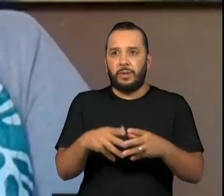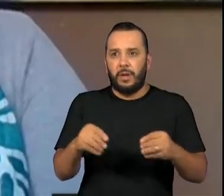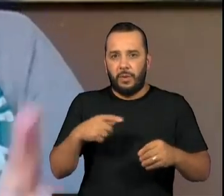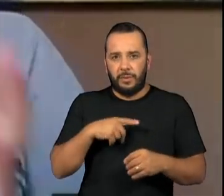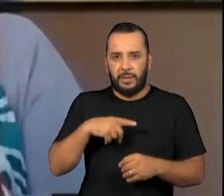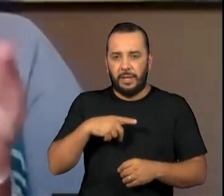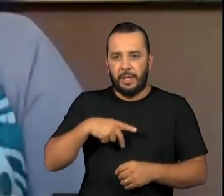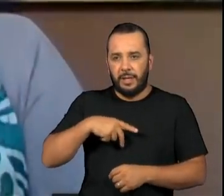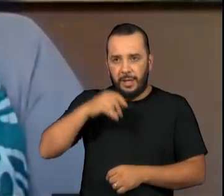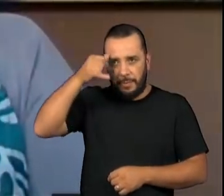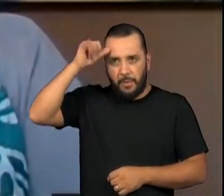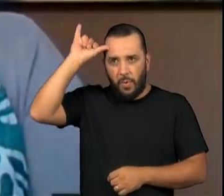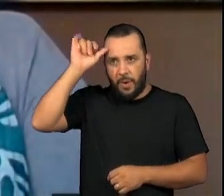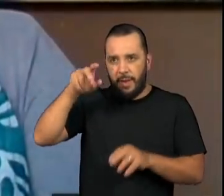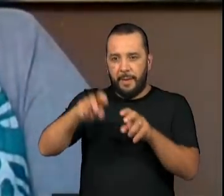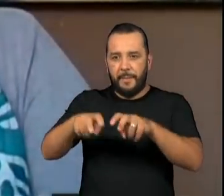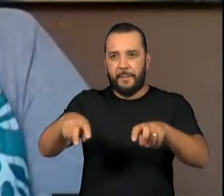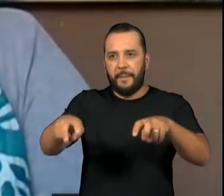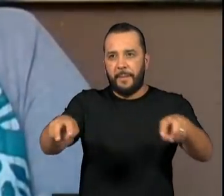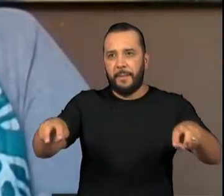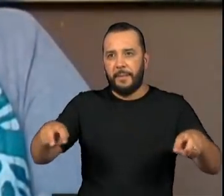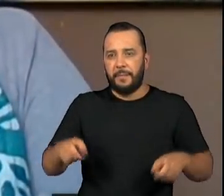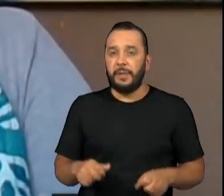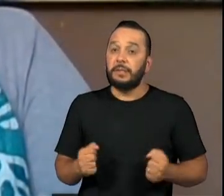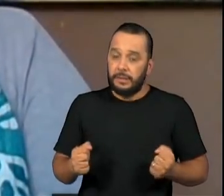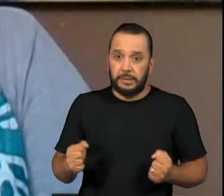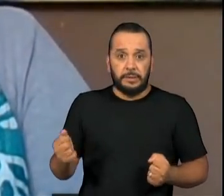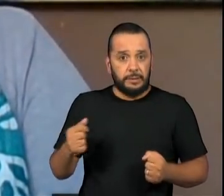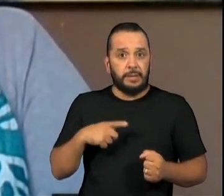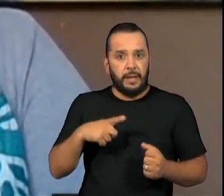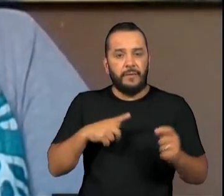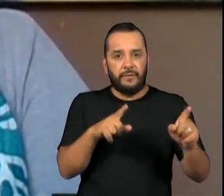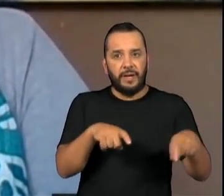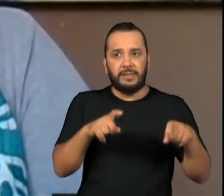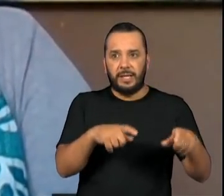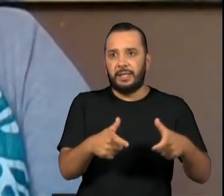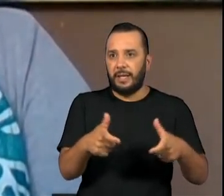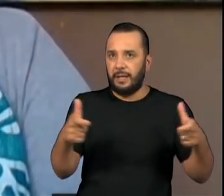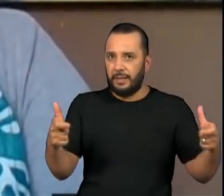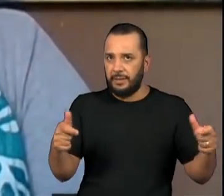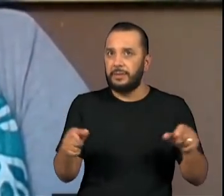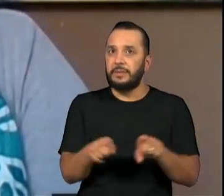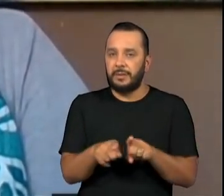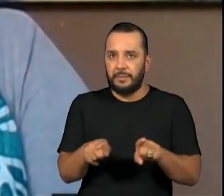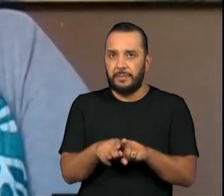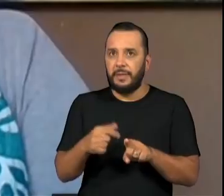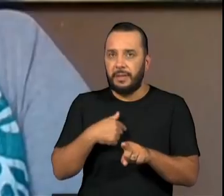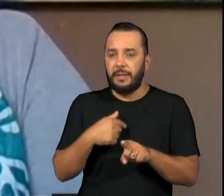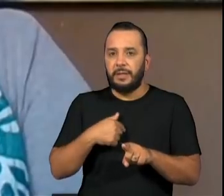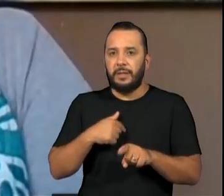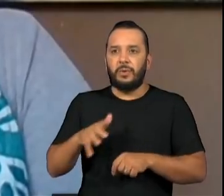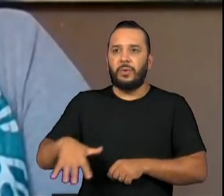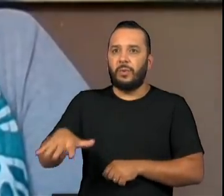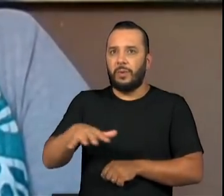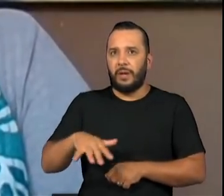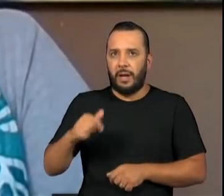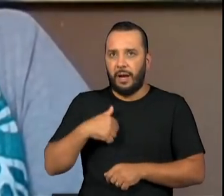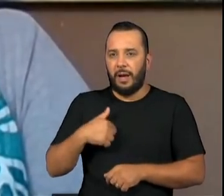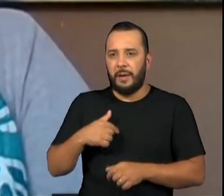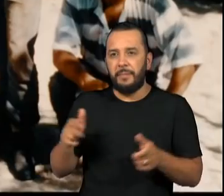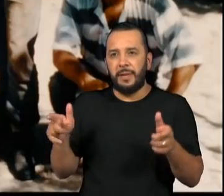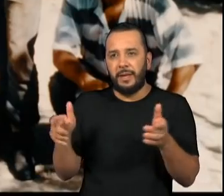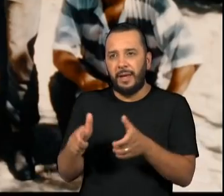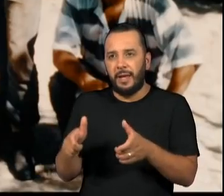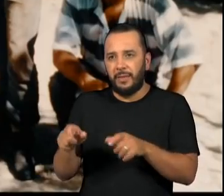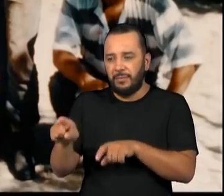também. E um combinado de grandes propriedades, grandes fazendas e também assentamentos de reforma agrária e pequenas